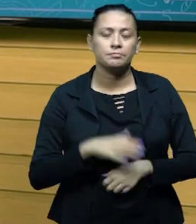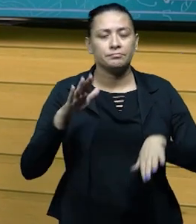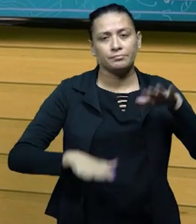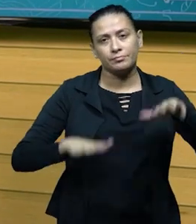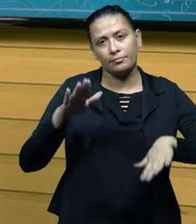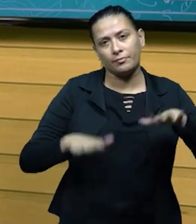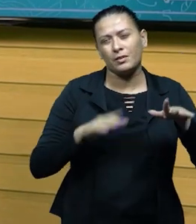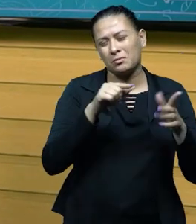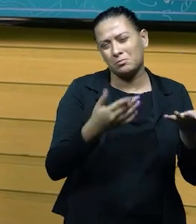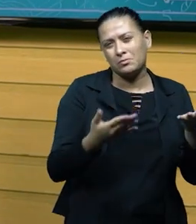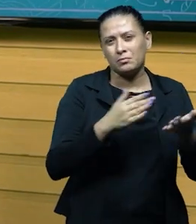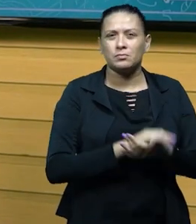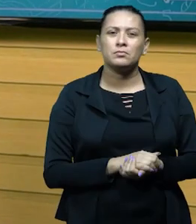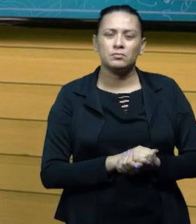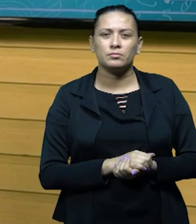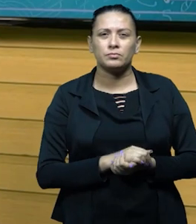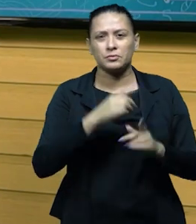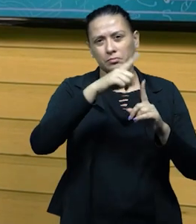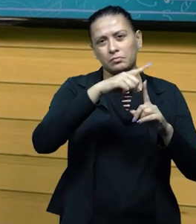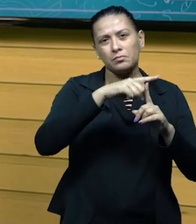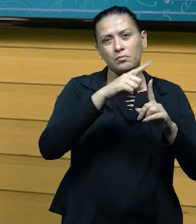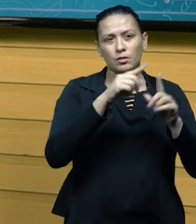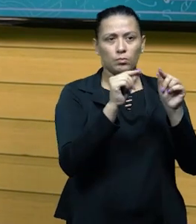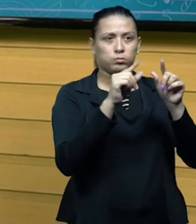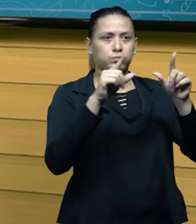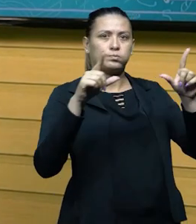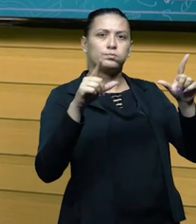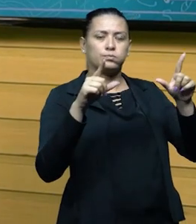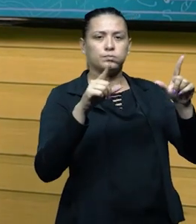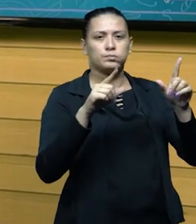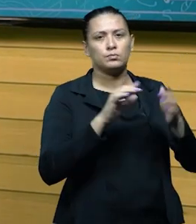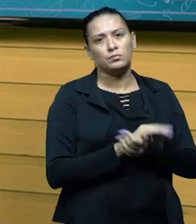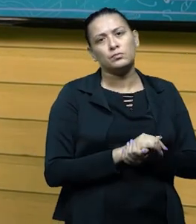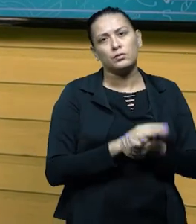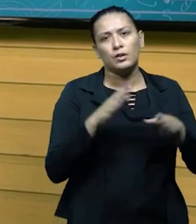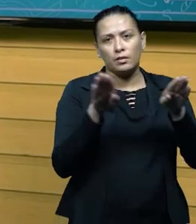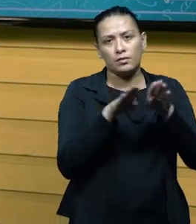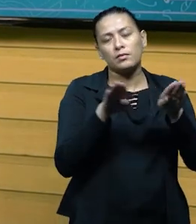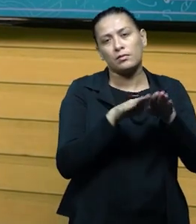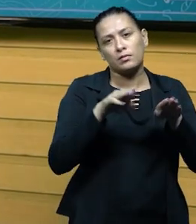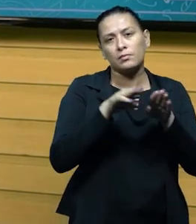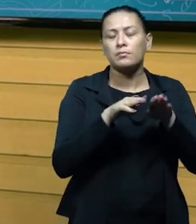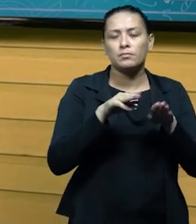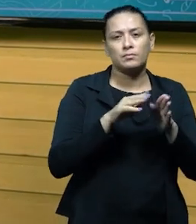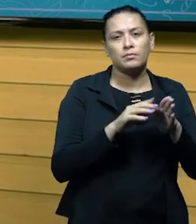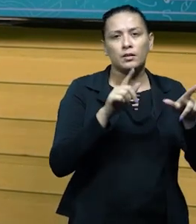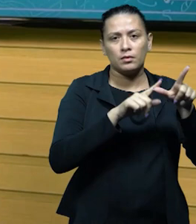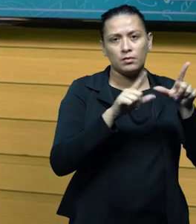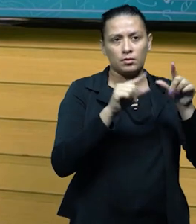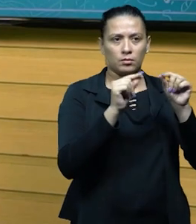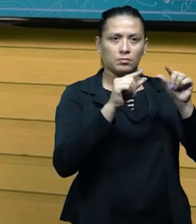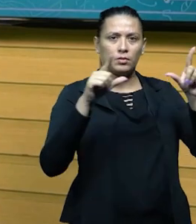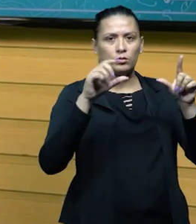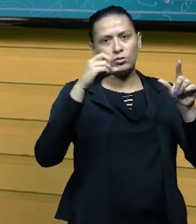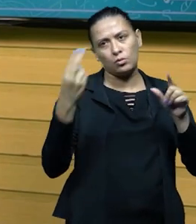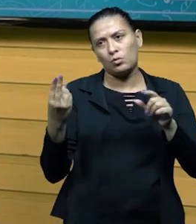colocar uma em formato eh grande e ao mesmo tempo maiúsculo e outra